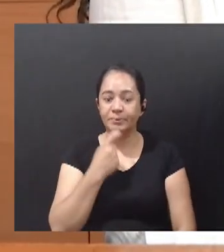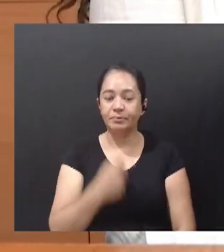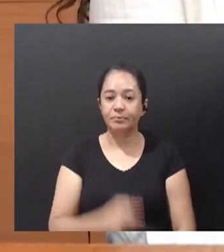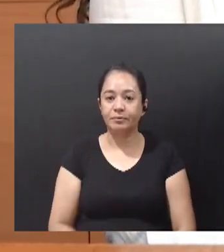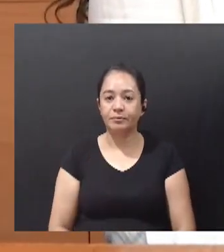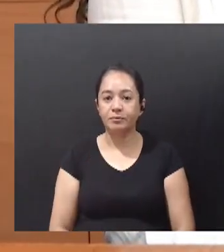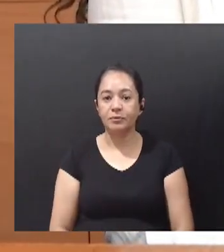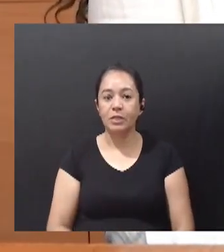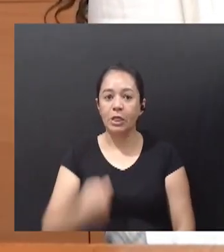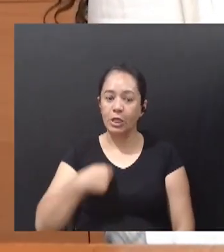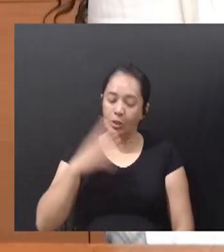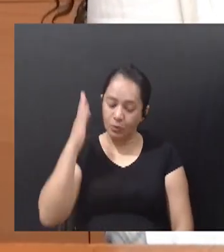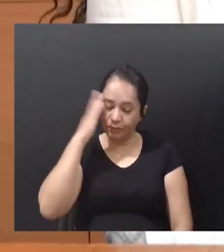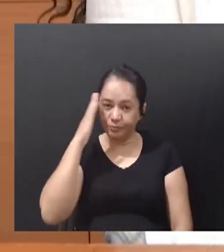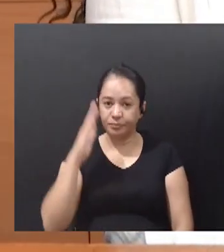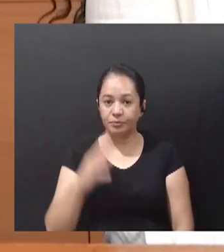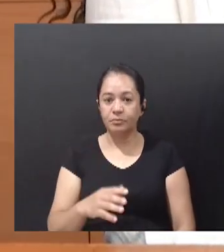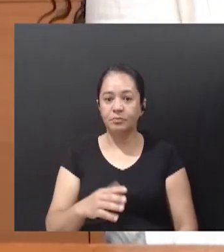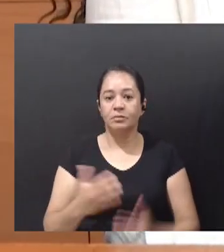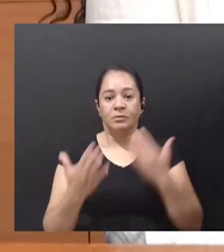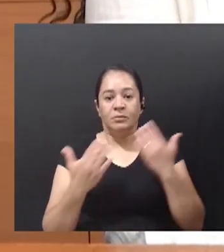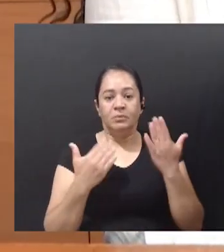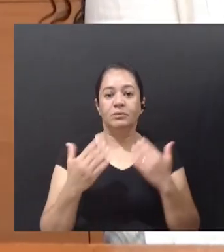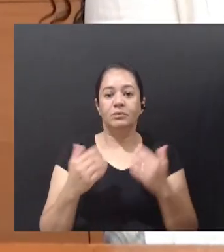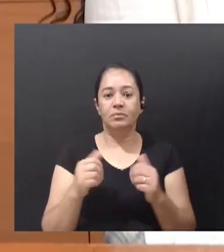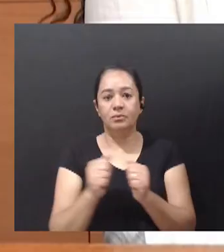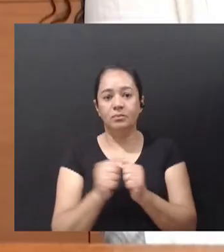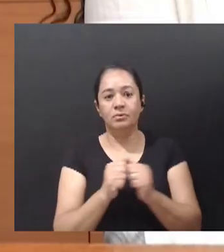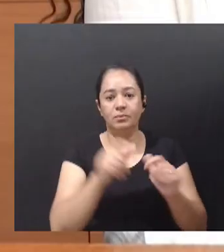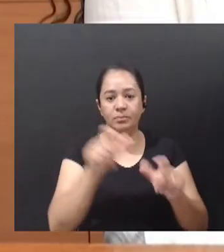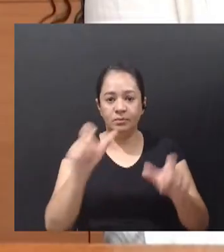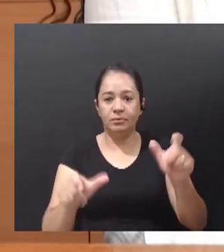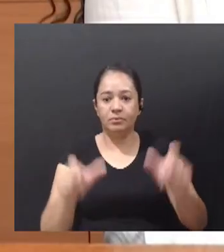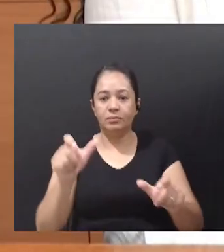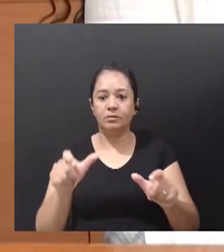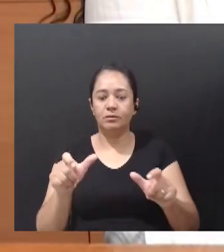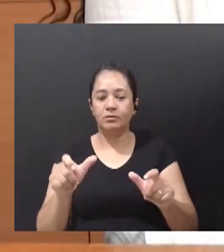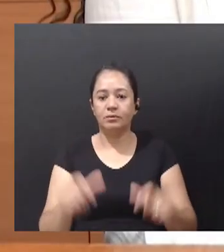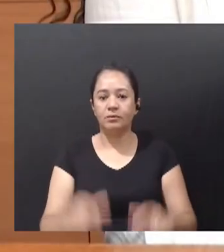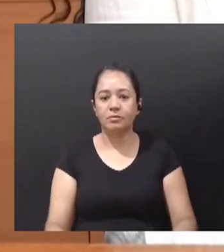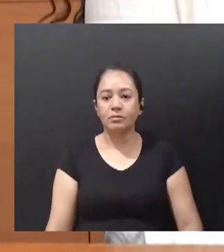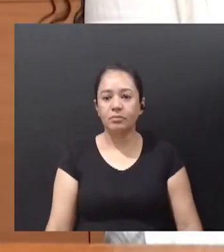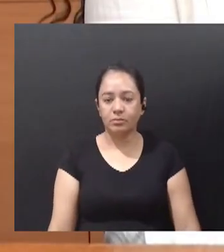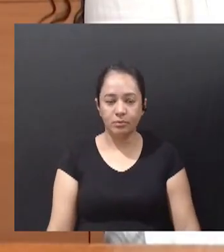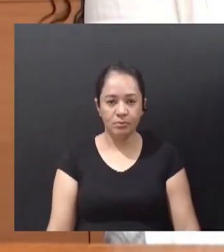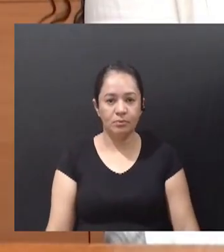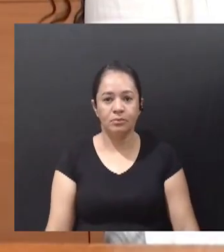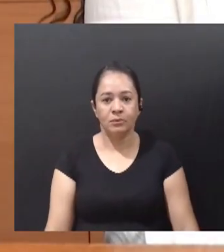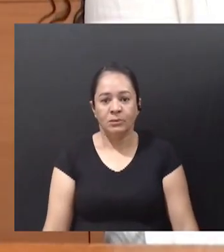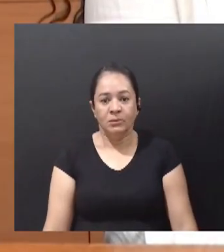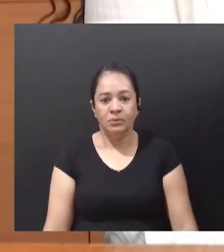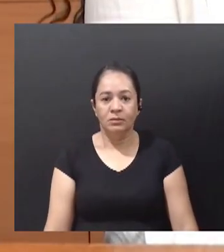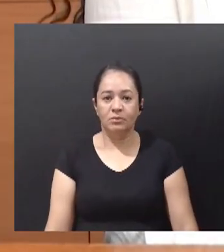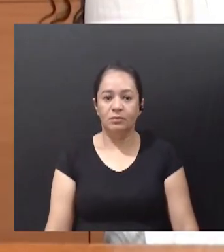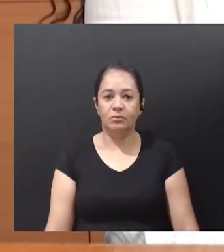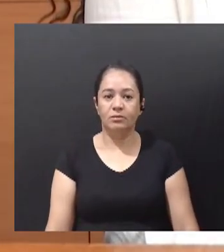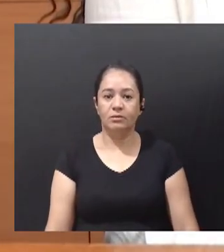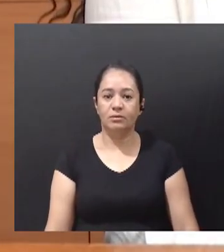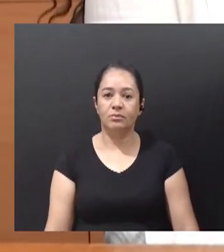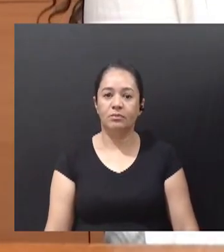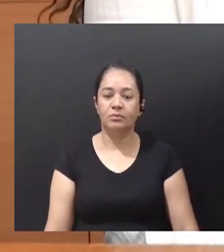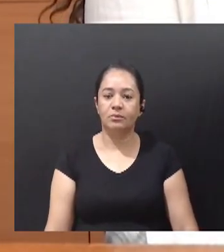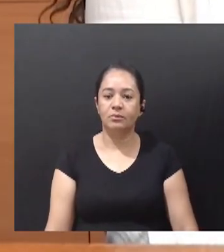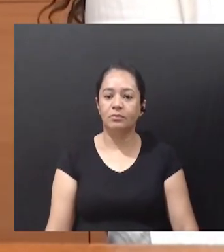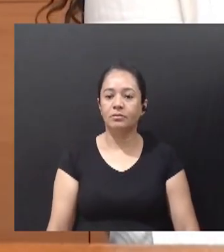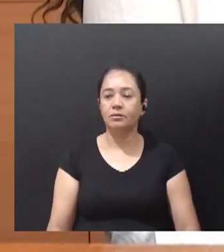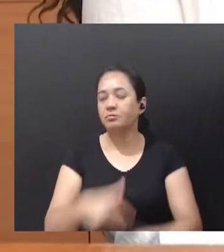visualizei, fazer um diálogo com as pessoas que estão na rua, com as pessoas que estão pulando catraca para ir dançar um breaking, para ir fazer